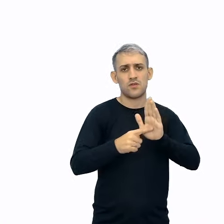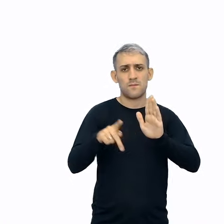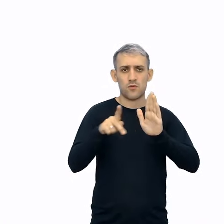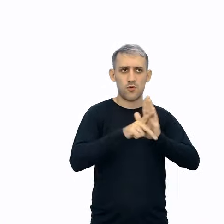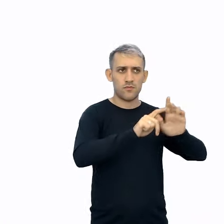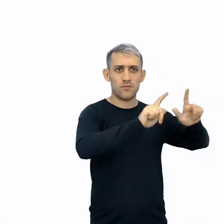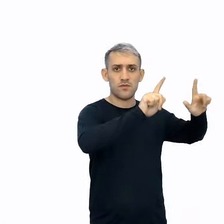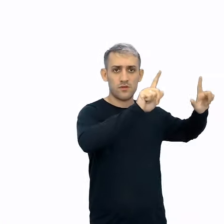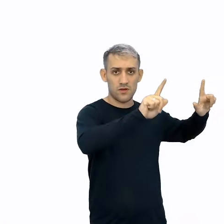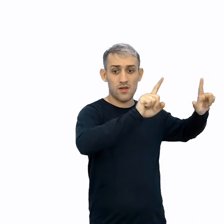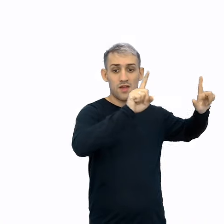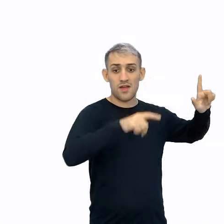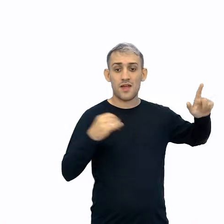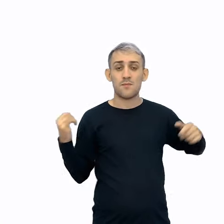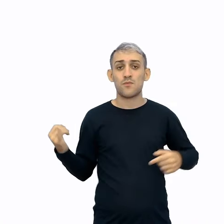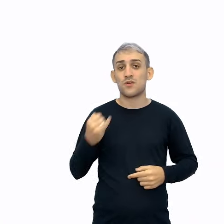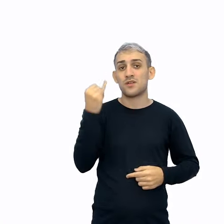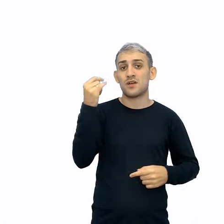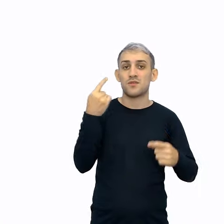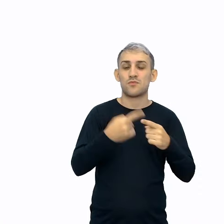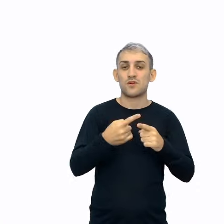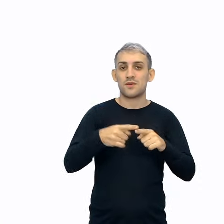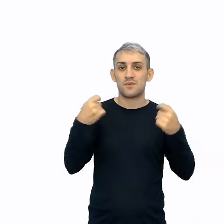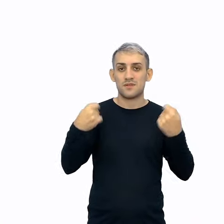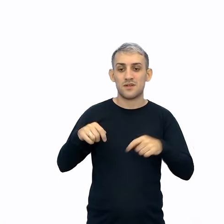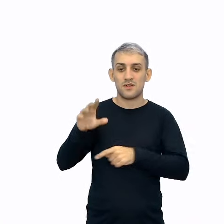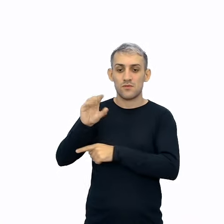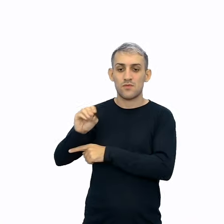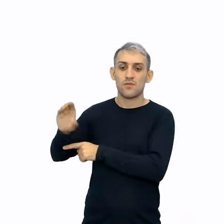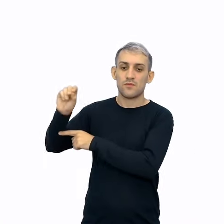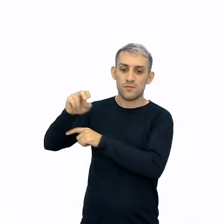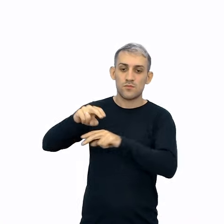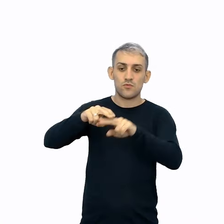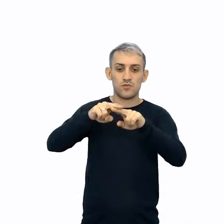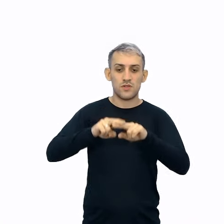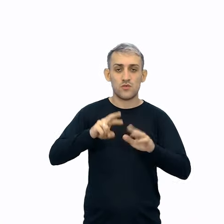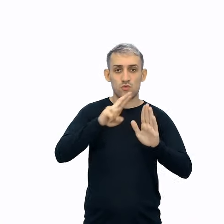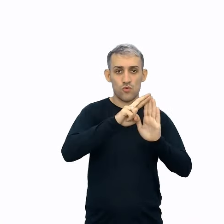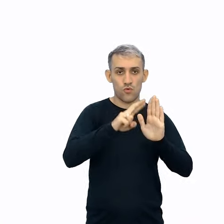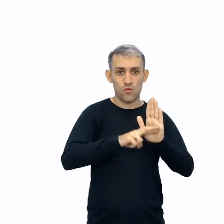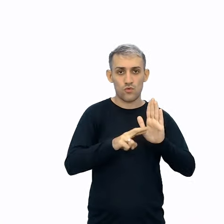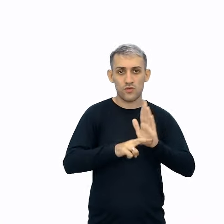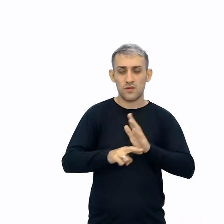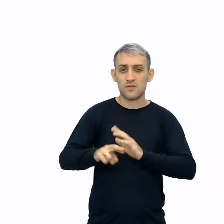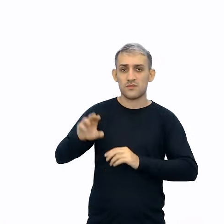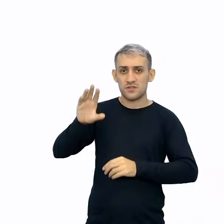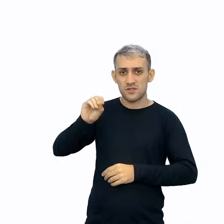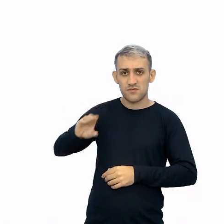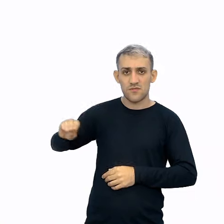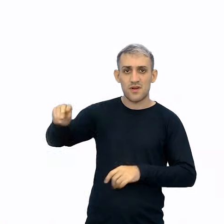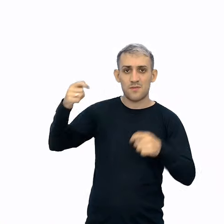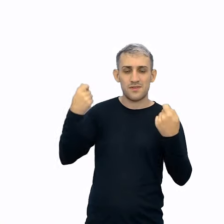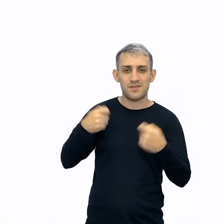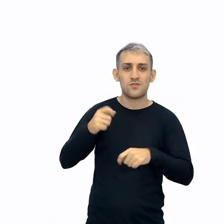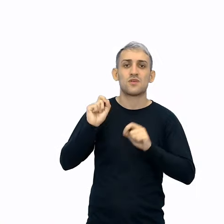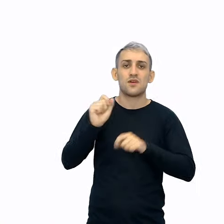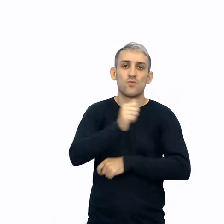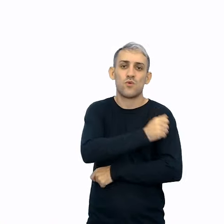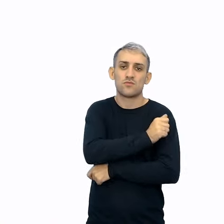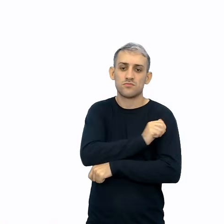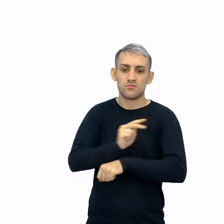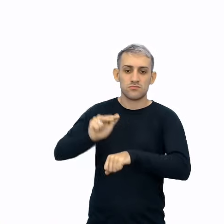ela é fundamental ser organizado para isso, um roteiro de fala para que esses estudantes possam ali